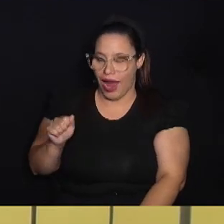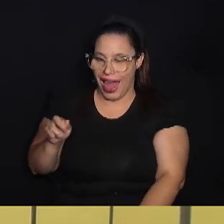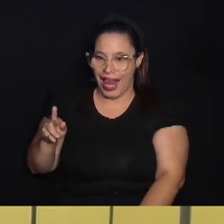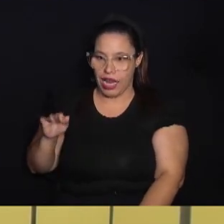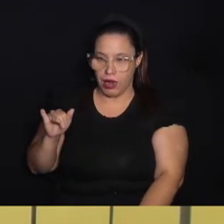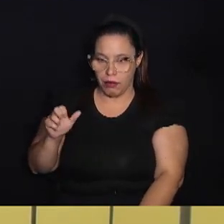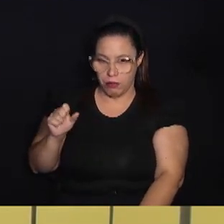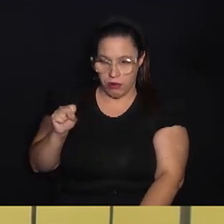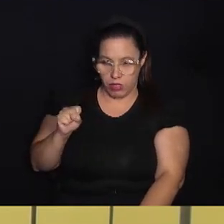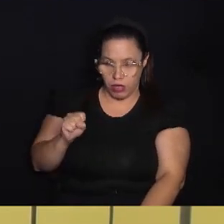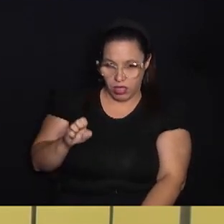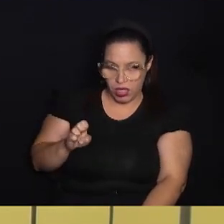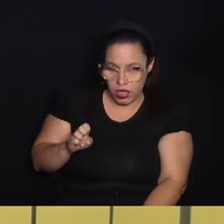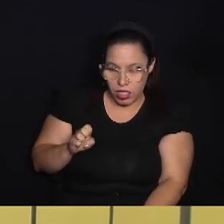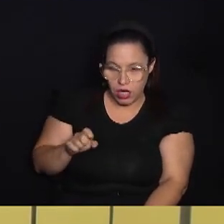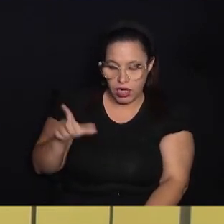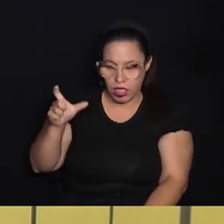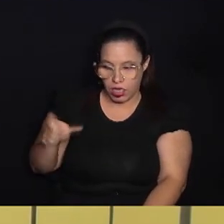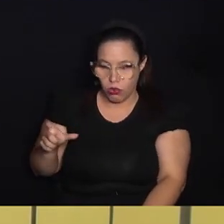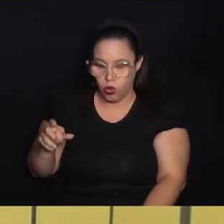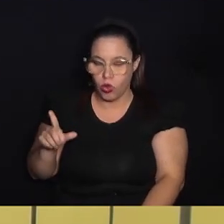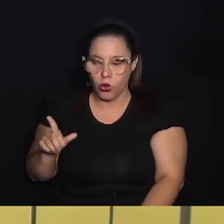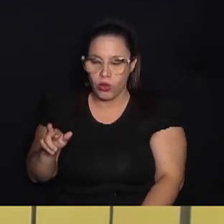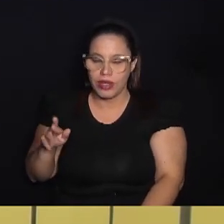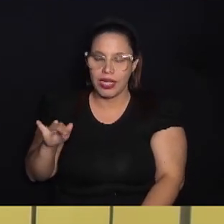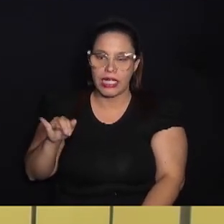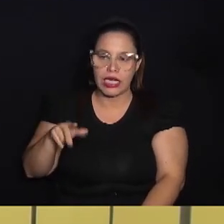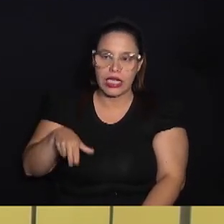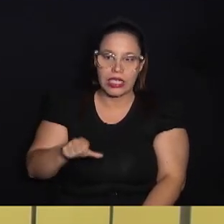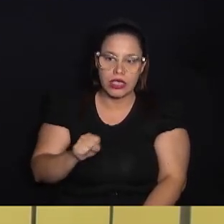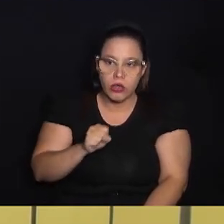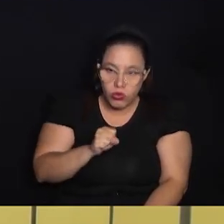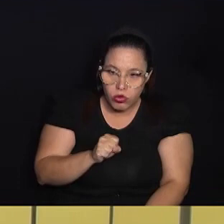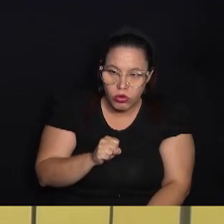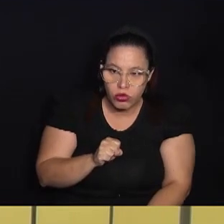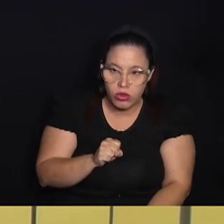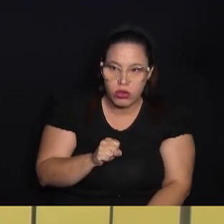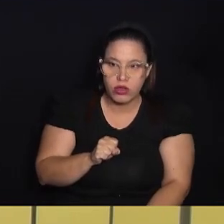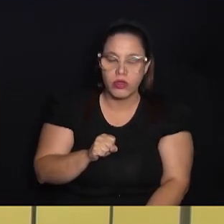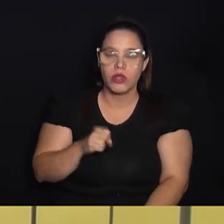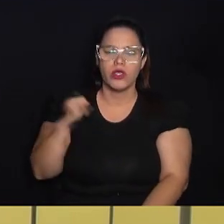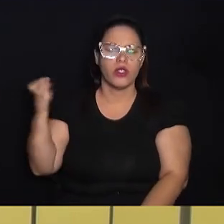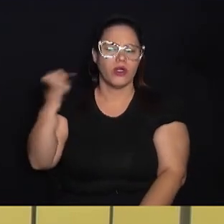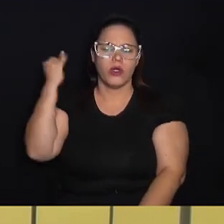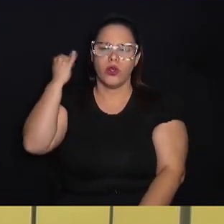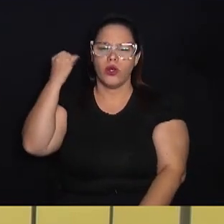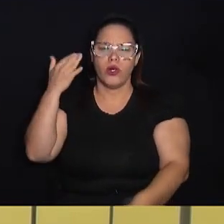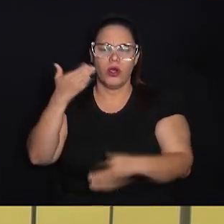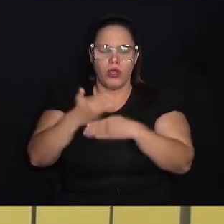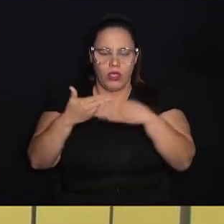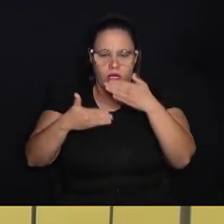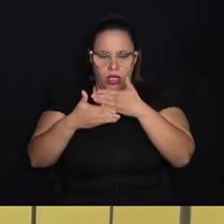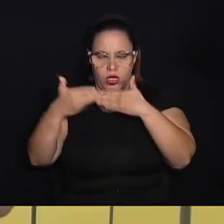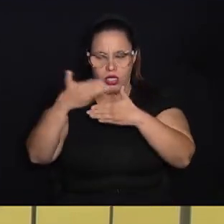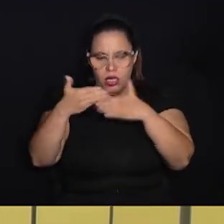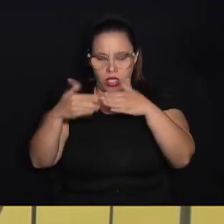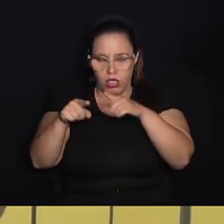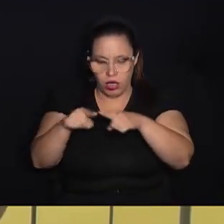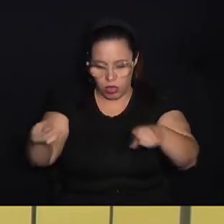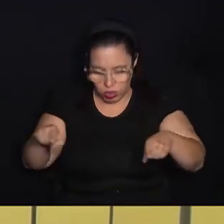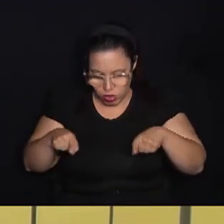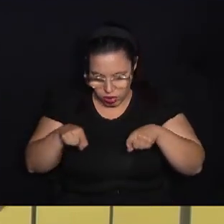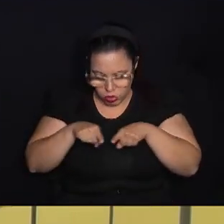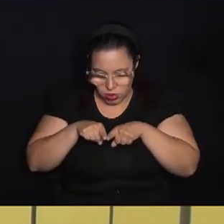podiam ser enterrados por Simpe por e simplesmente em Campos Santos católicos então foi muito importante a construção do Cemitério dos alemães pra